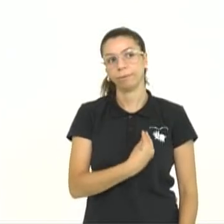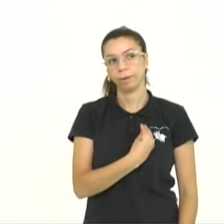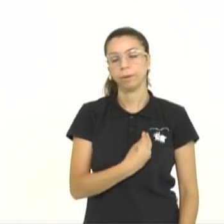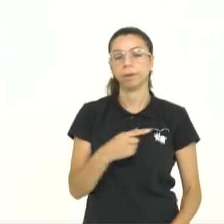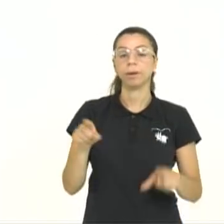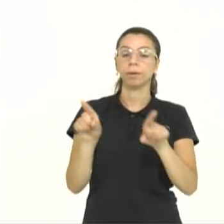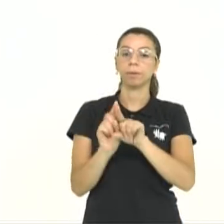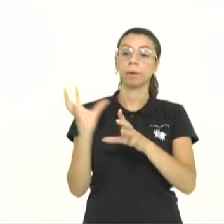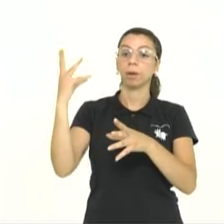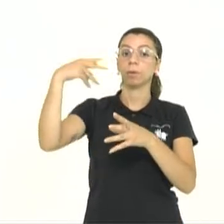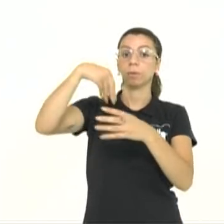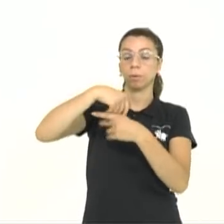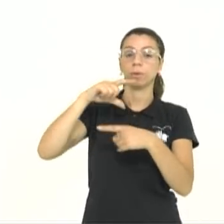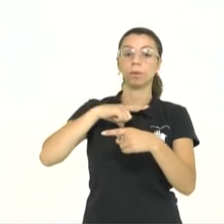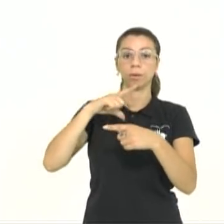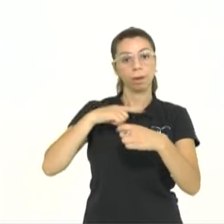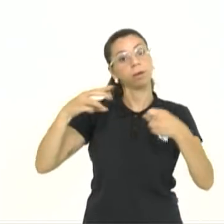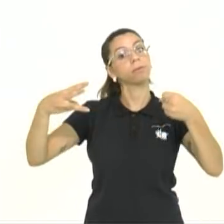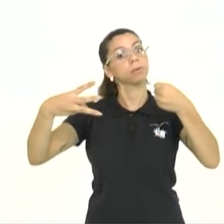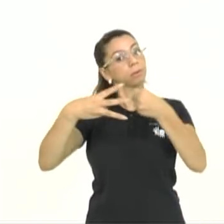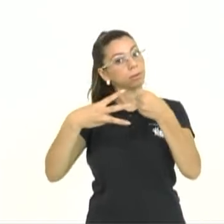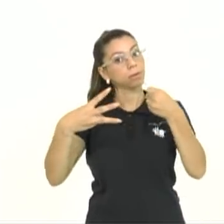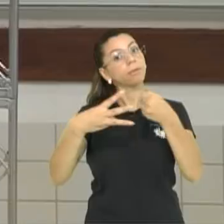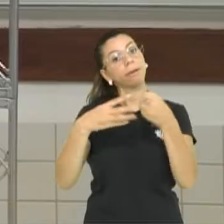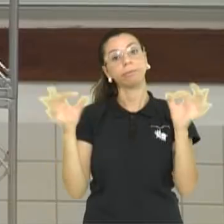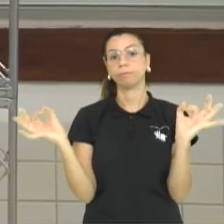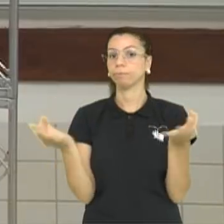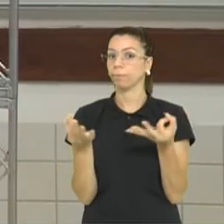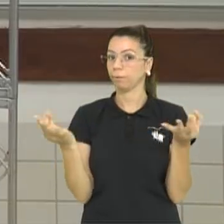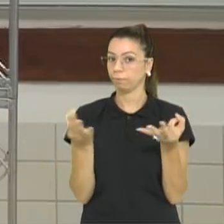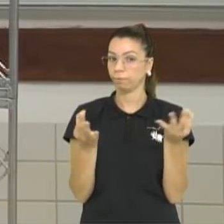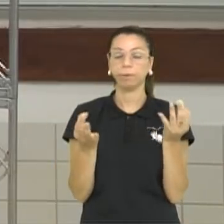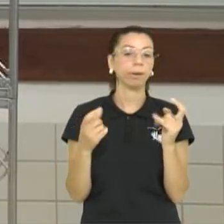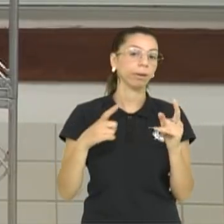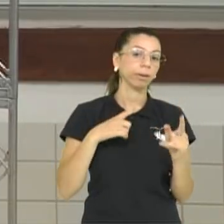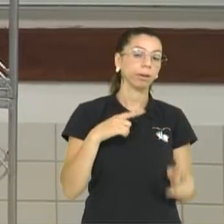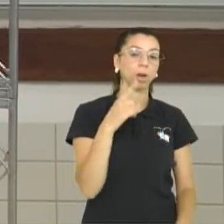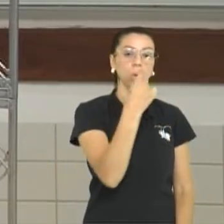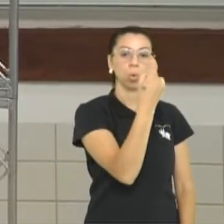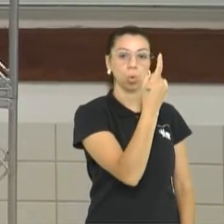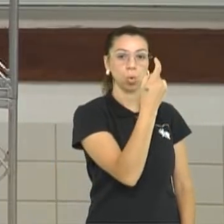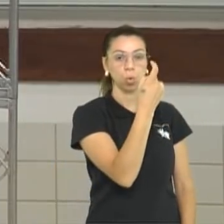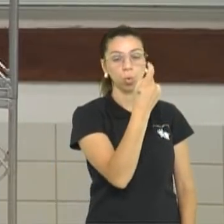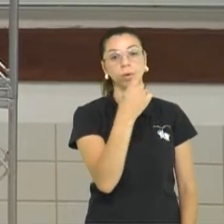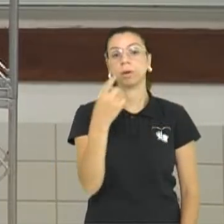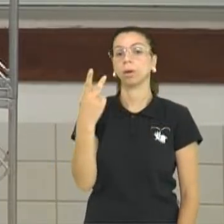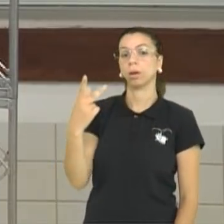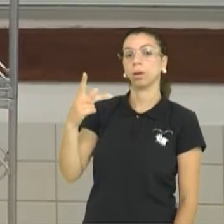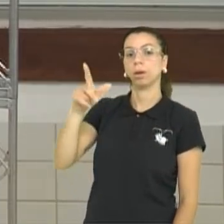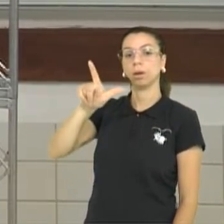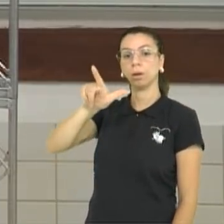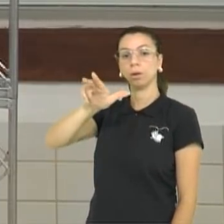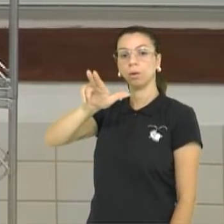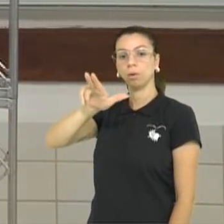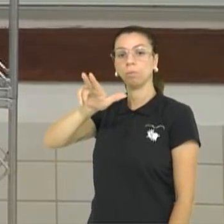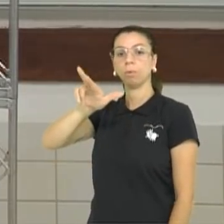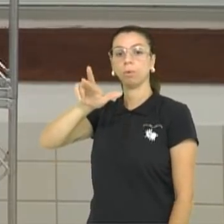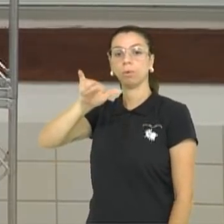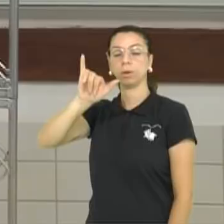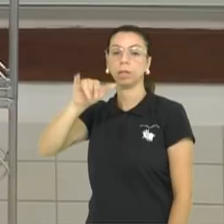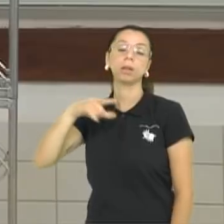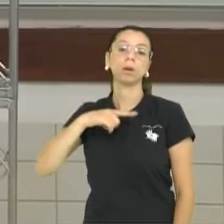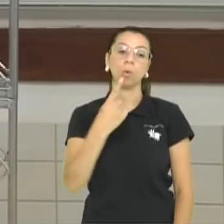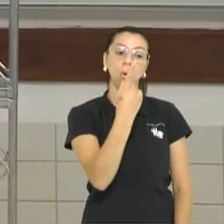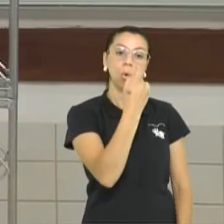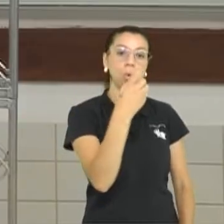por células, isso mesmo. Lembra que existem seres uni e pluricelulares? Fazemos essa